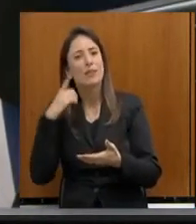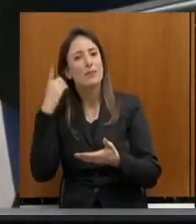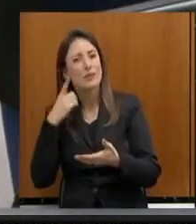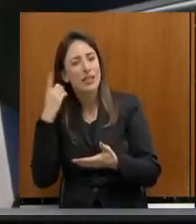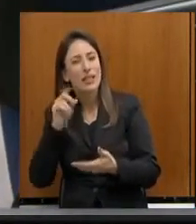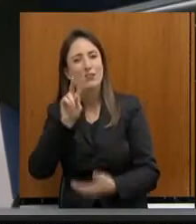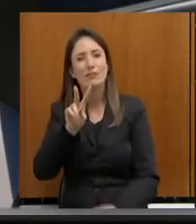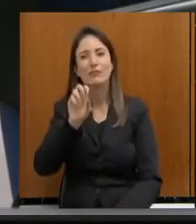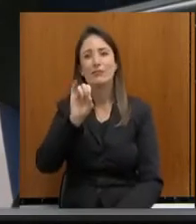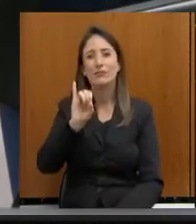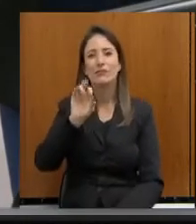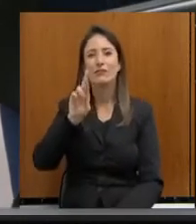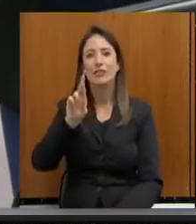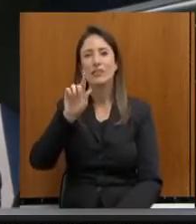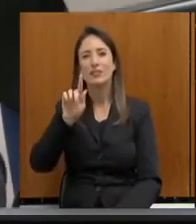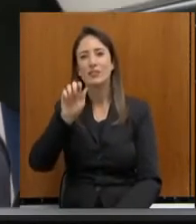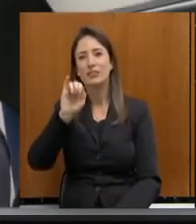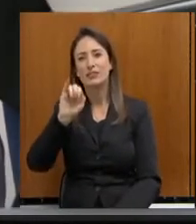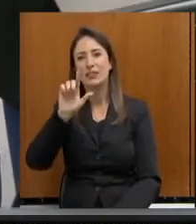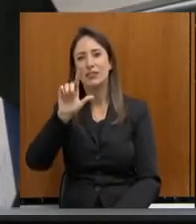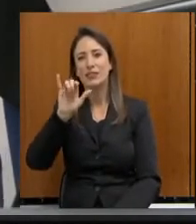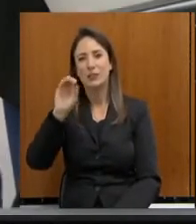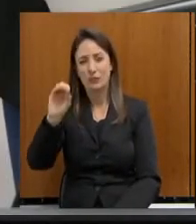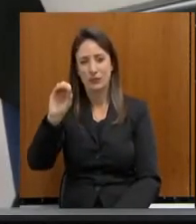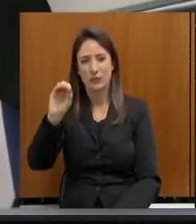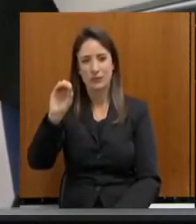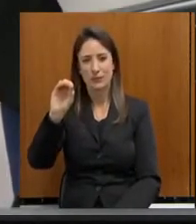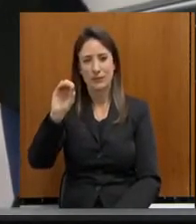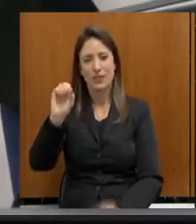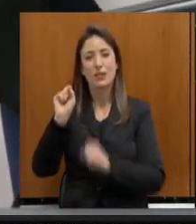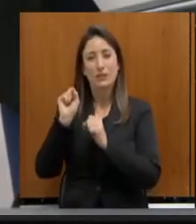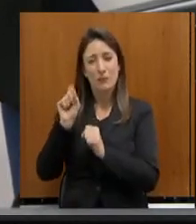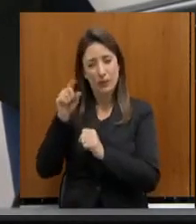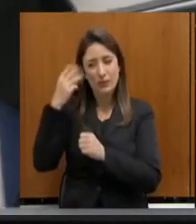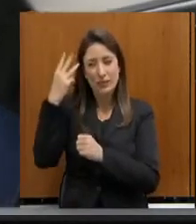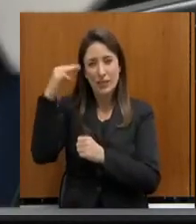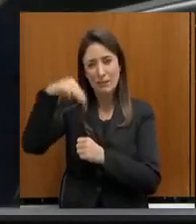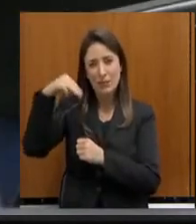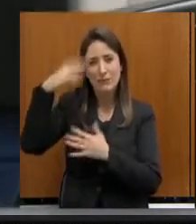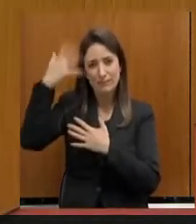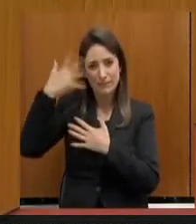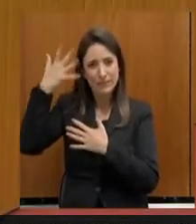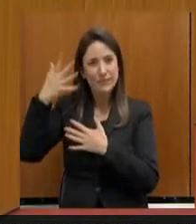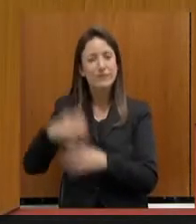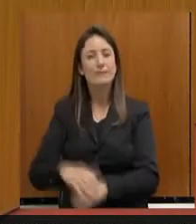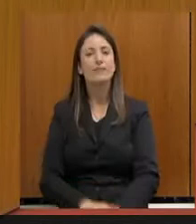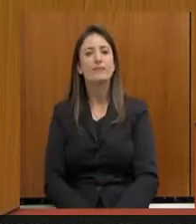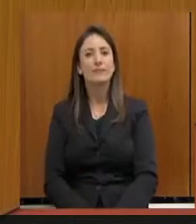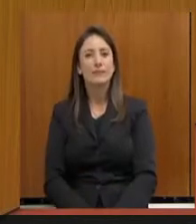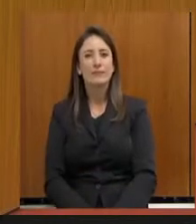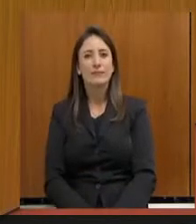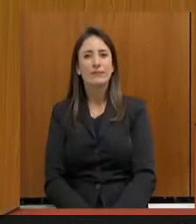Deputado Virgílio Guimarães Guimarães gostei nesse tem três minutos para usar as palavras